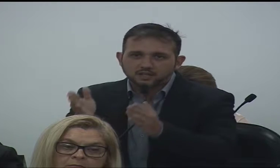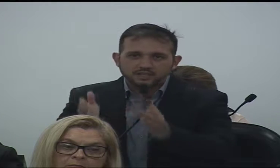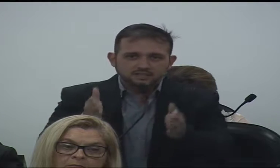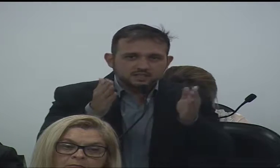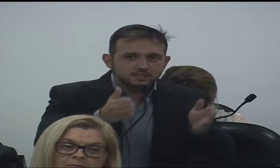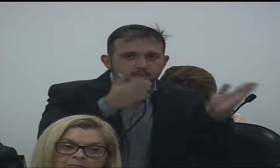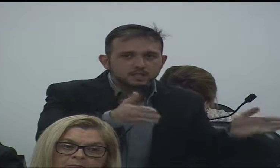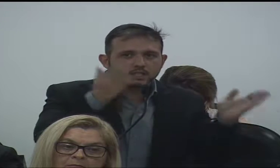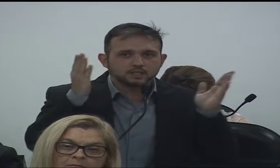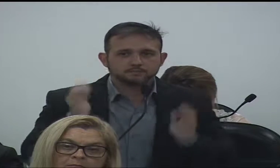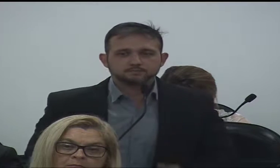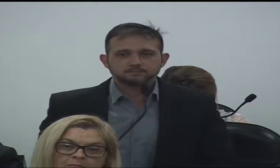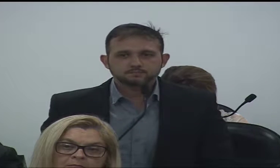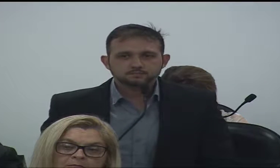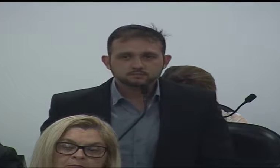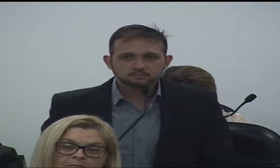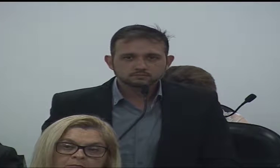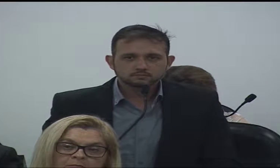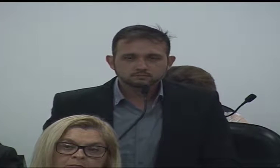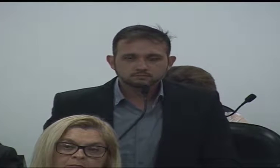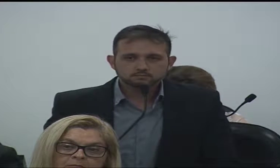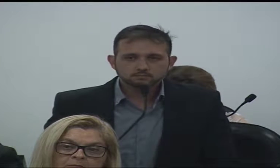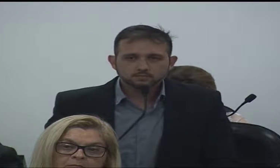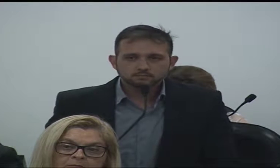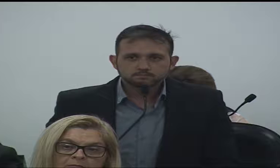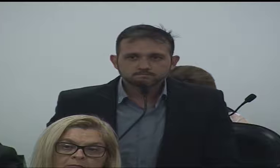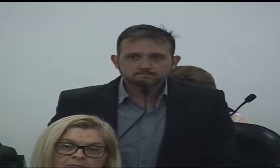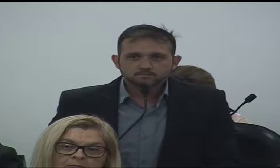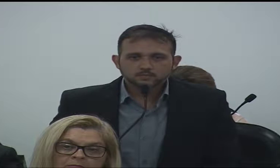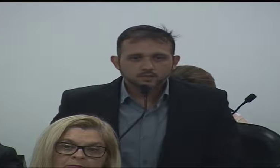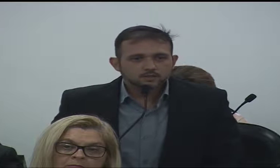menino travestida de menina.